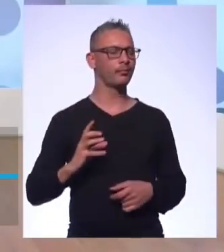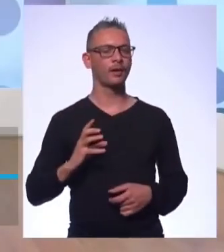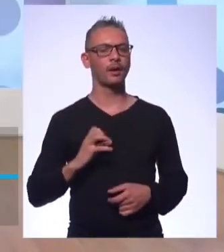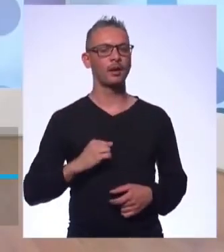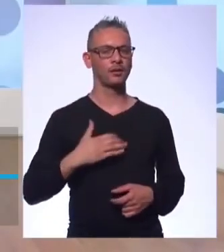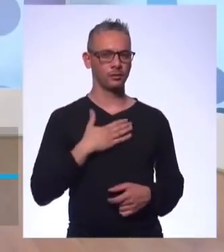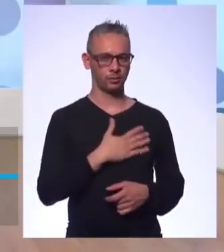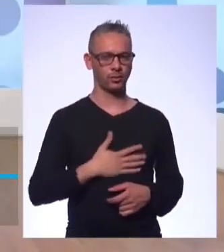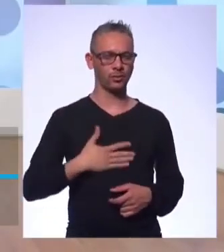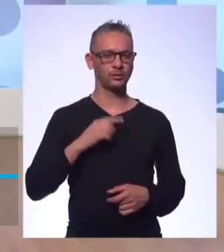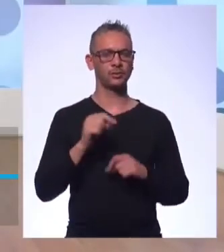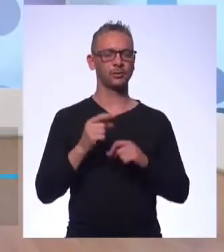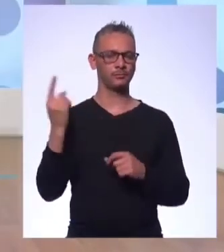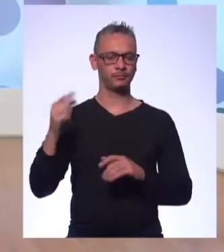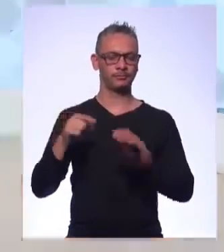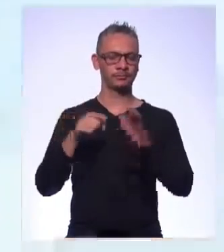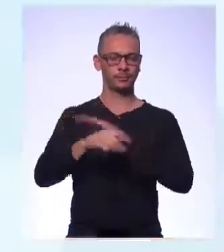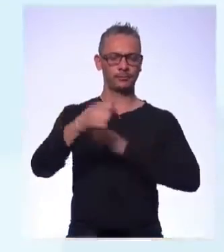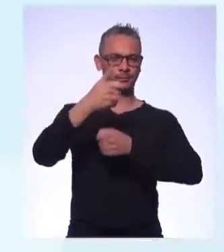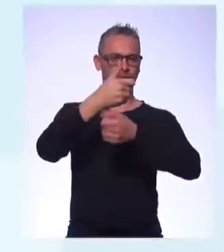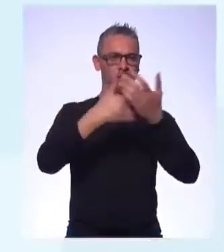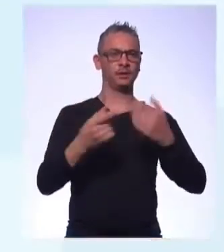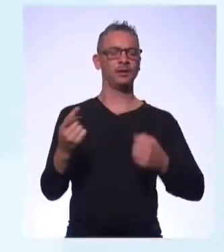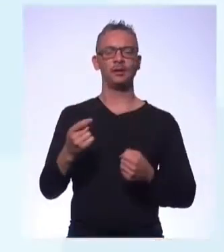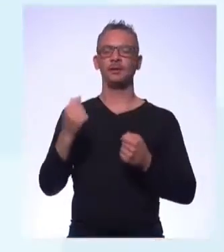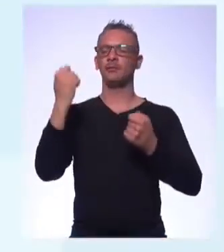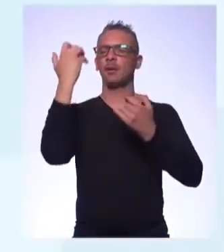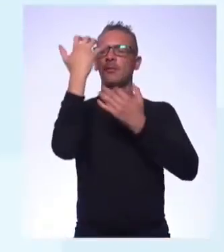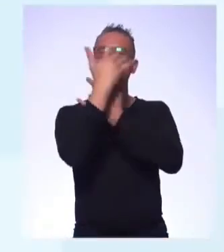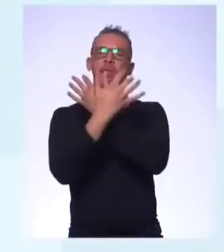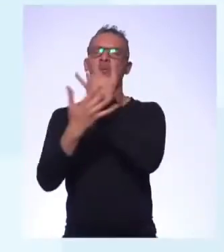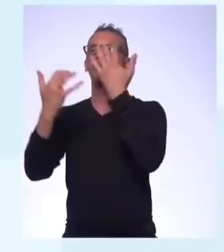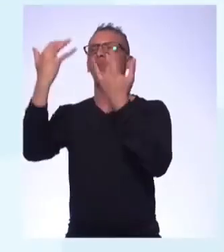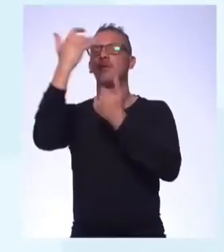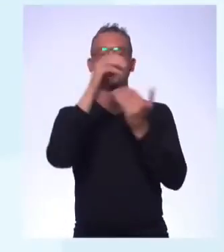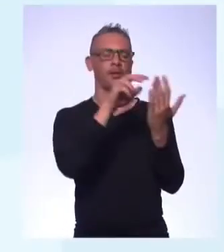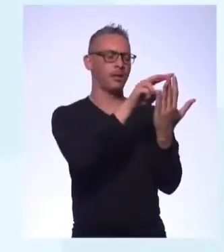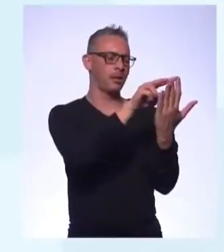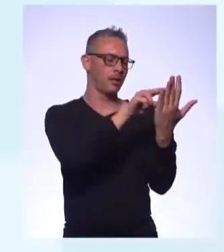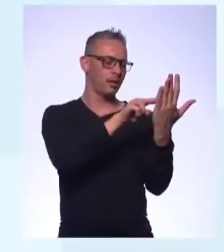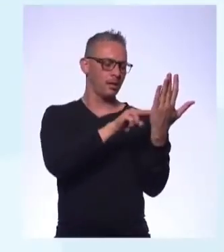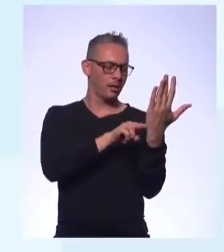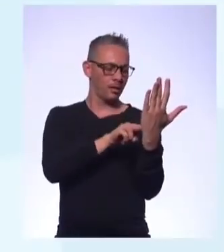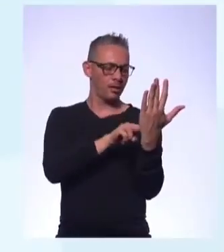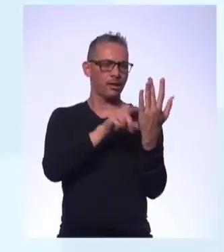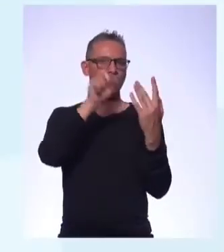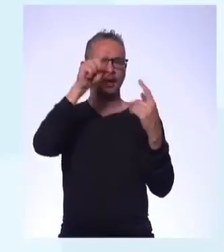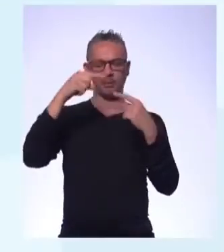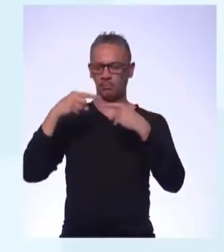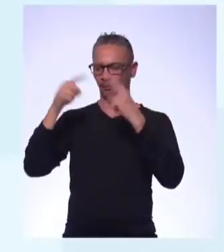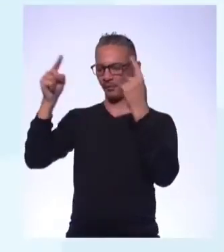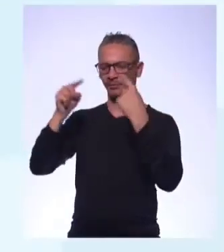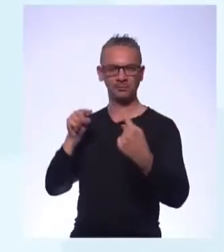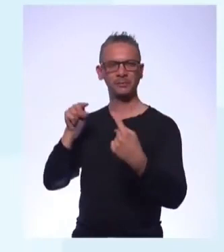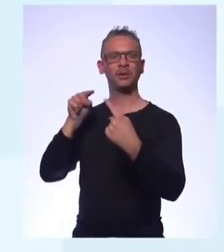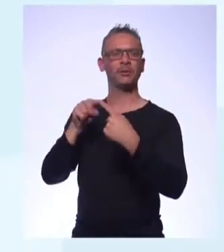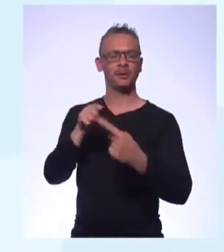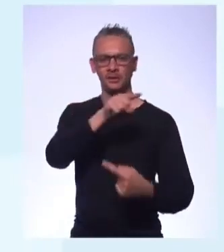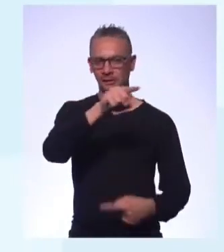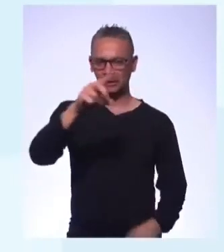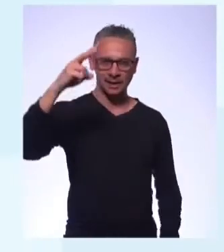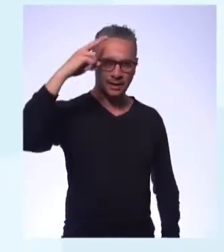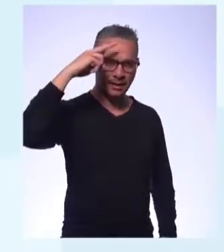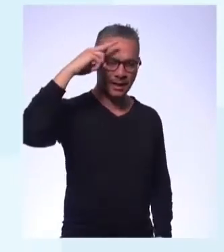Vamos perguntar no chat aí. Letras de música também podem ser reivindicatórias, você não acha? Você consegue lembrar aí de